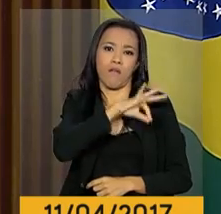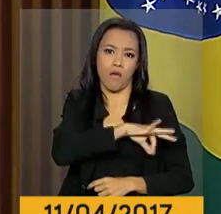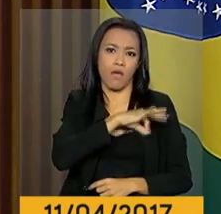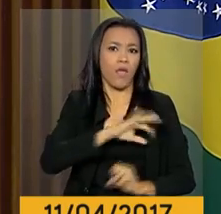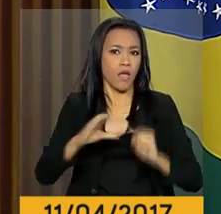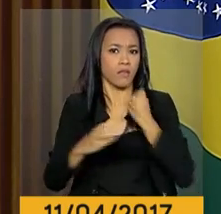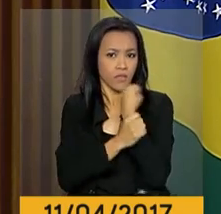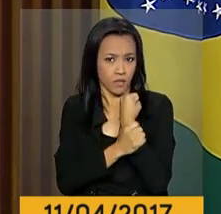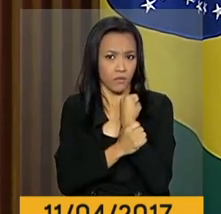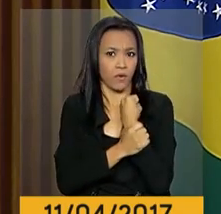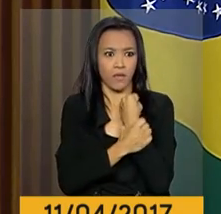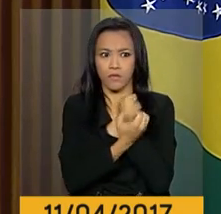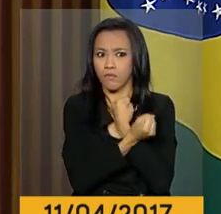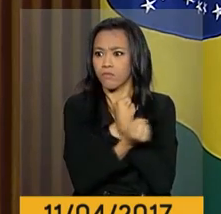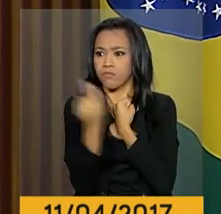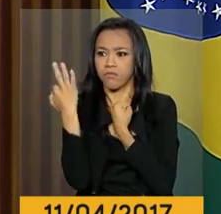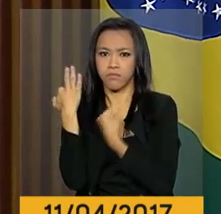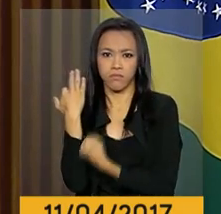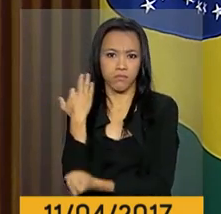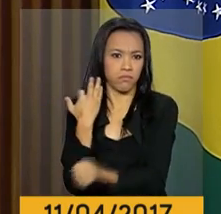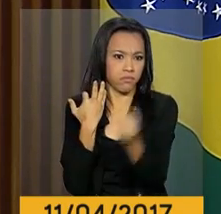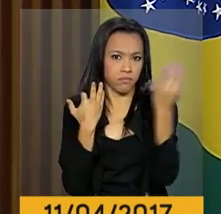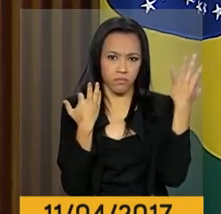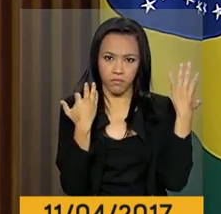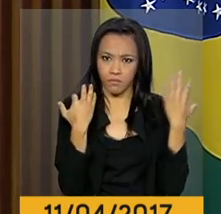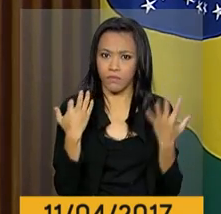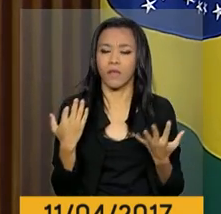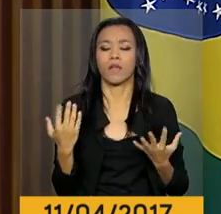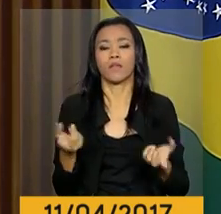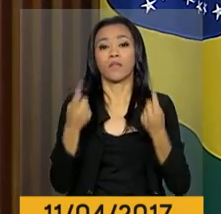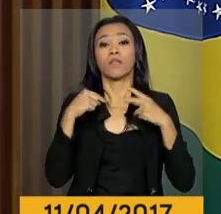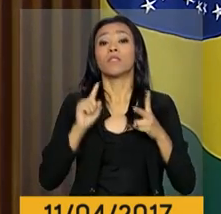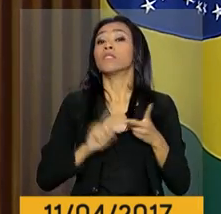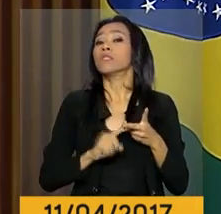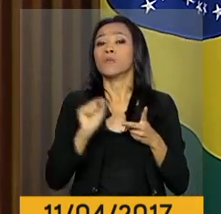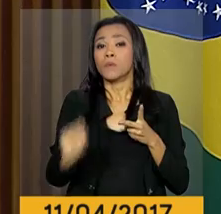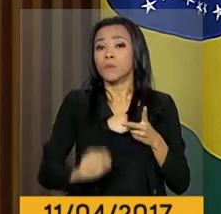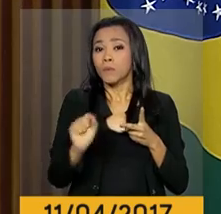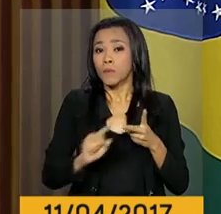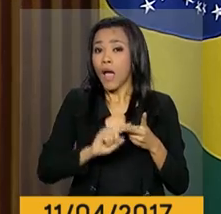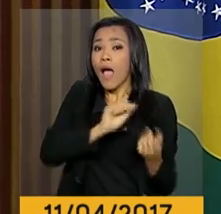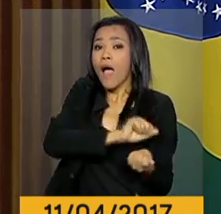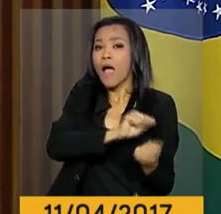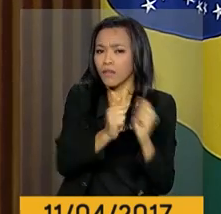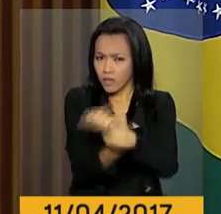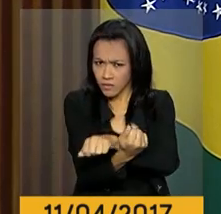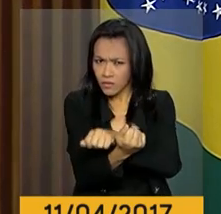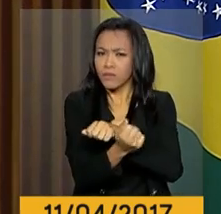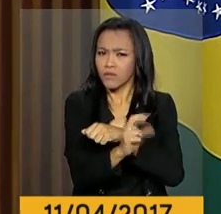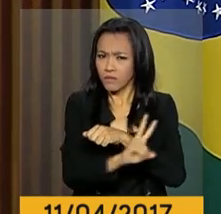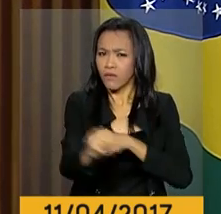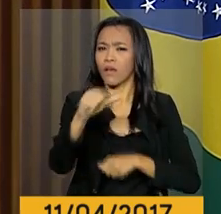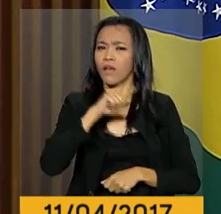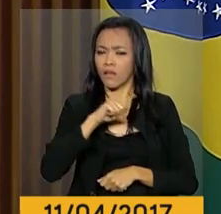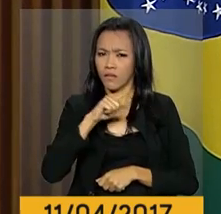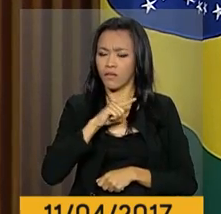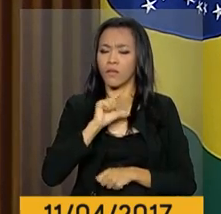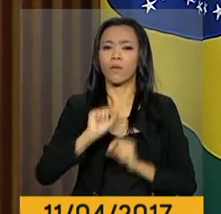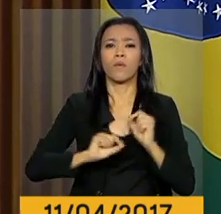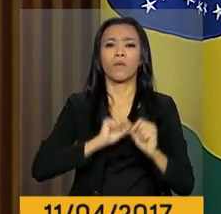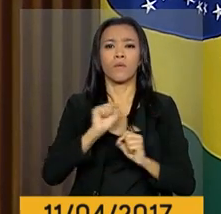e é um número infindável um percentual extraordinário em segundo lugar as adequações que são feitas atendem